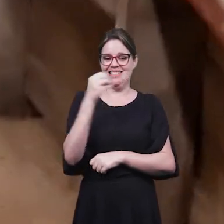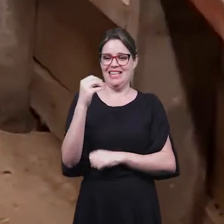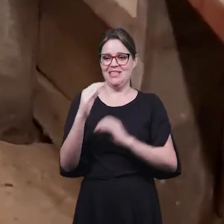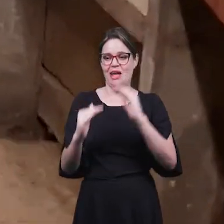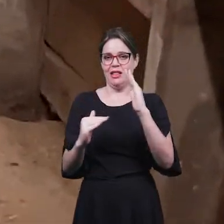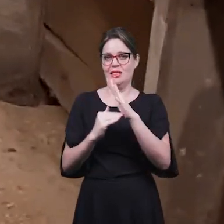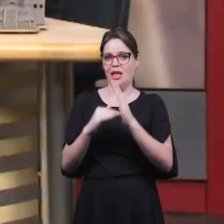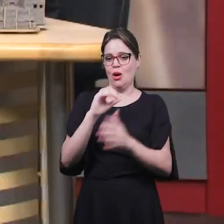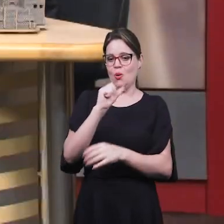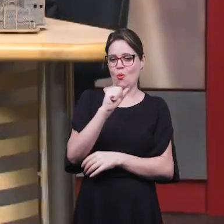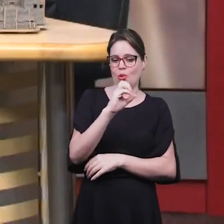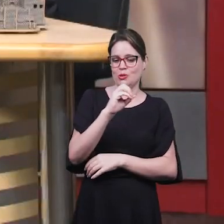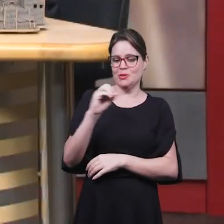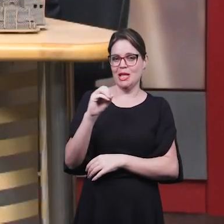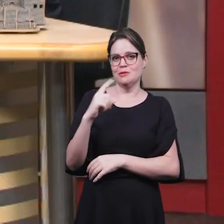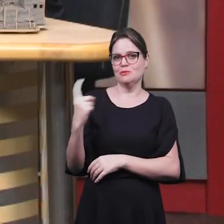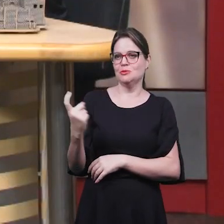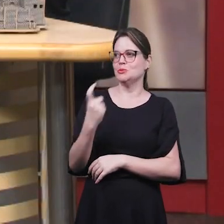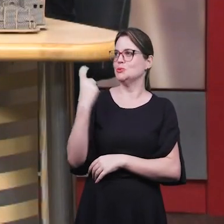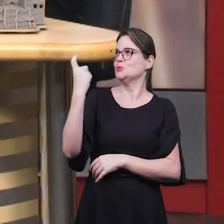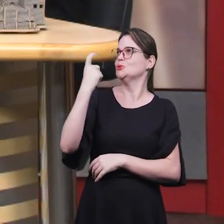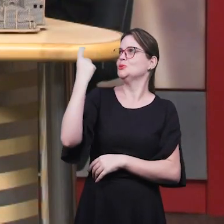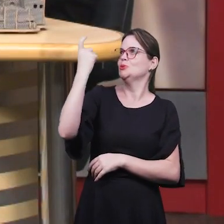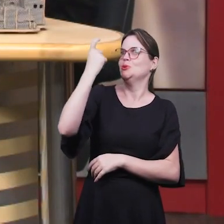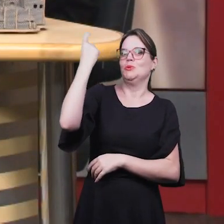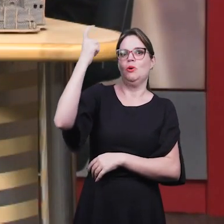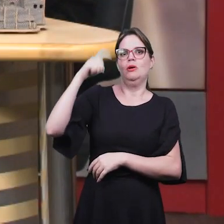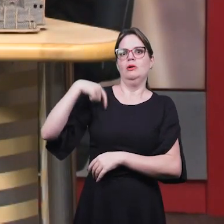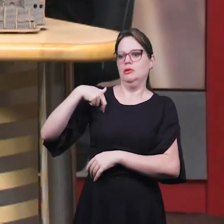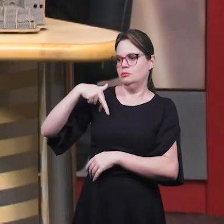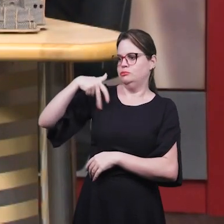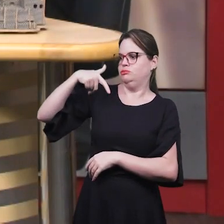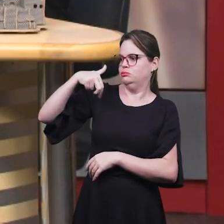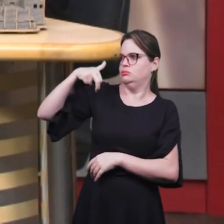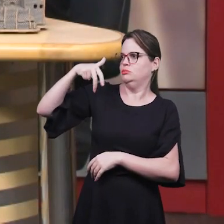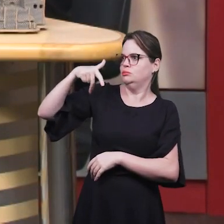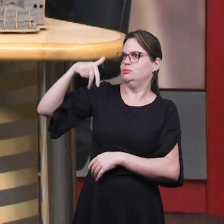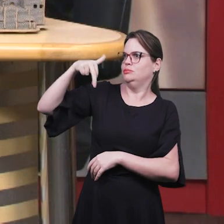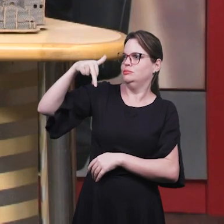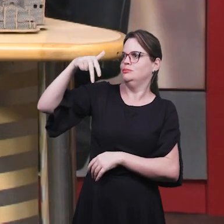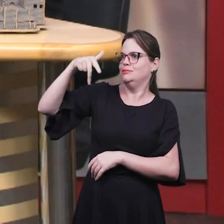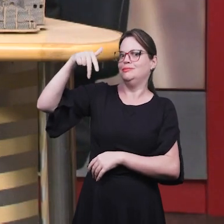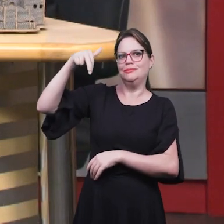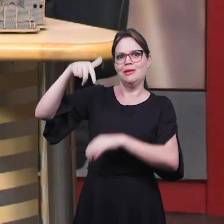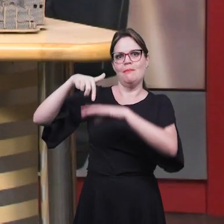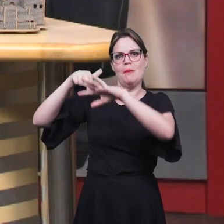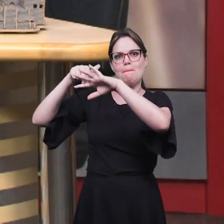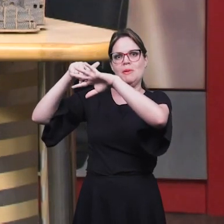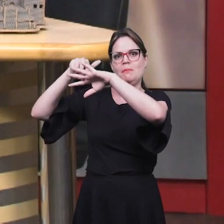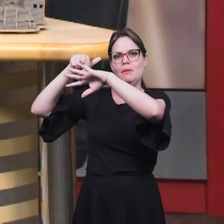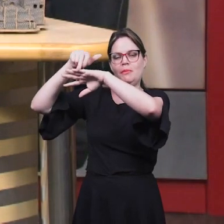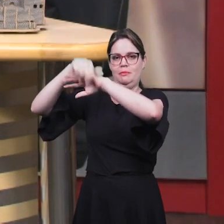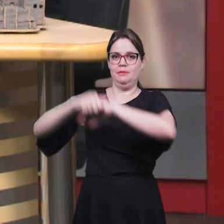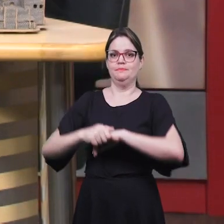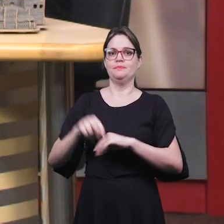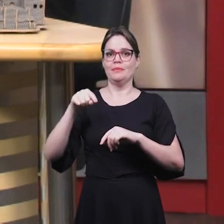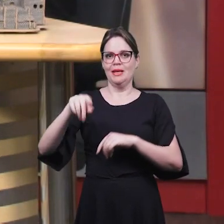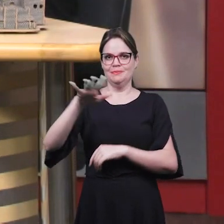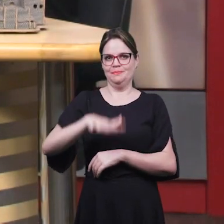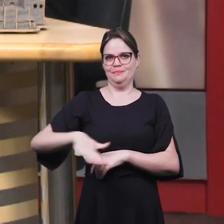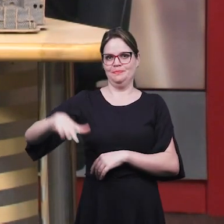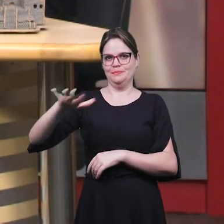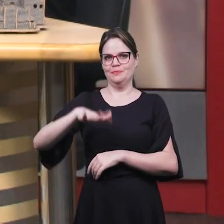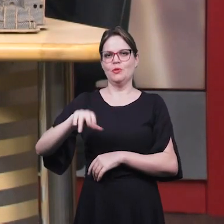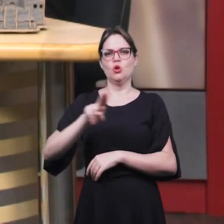Então, grande mesmo. E uma subida íngreme. Uma outra coisa interessante, pastor Luiz Eugênio, que essa região aqui da cidade de